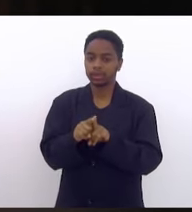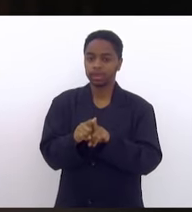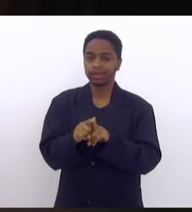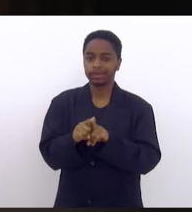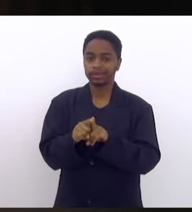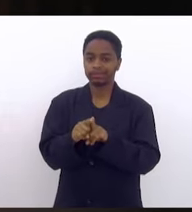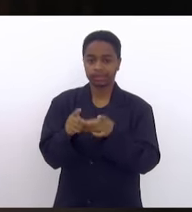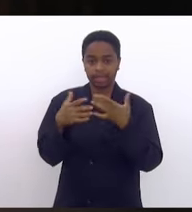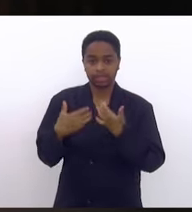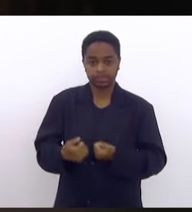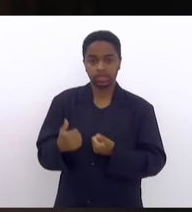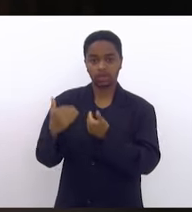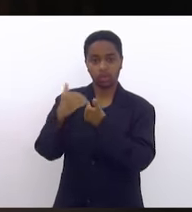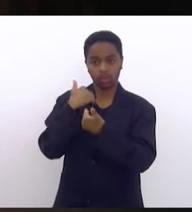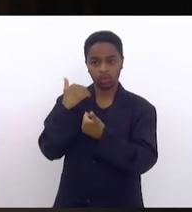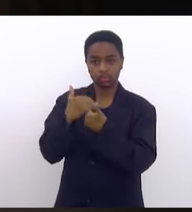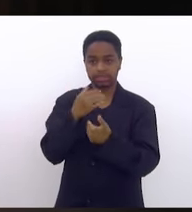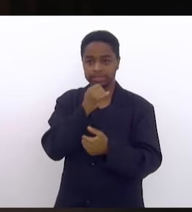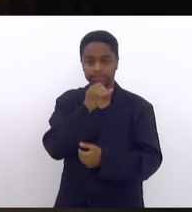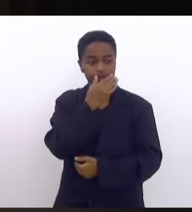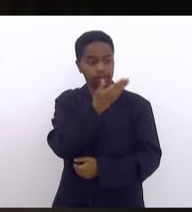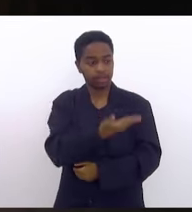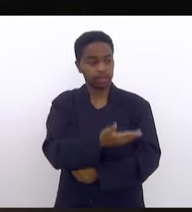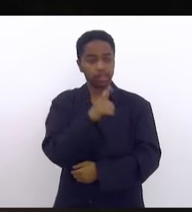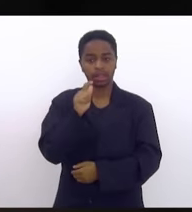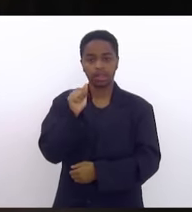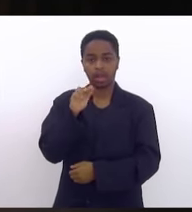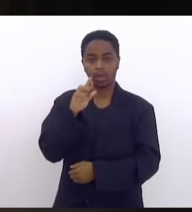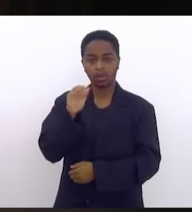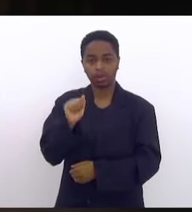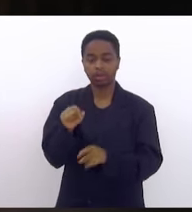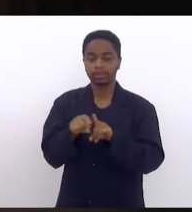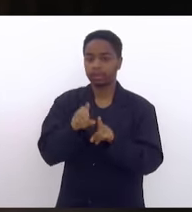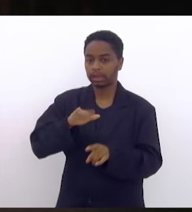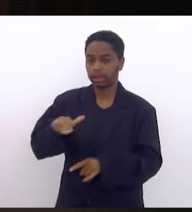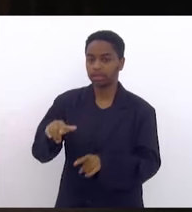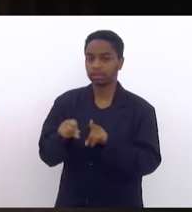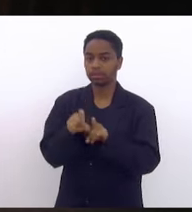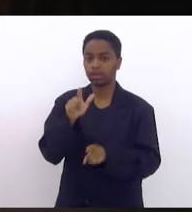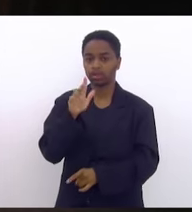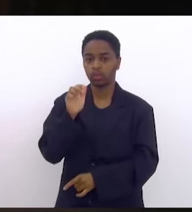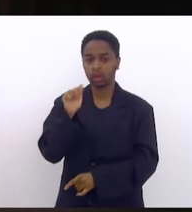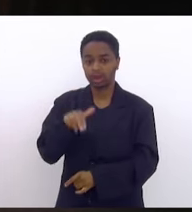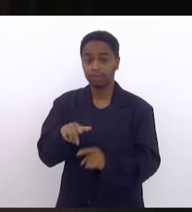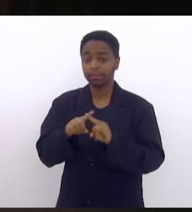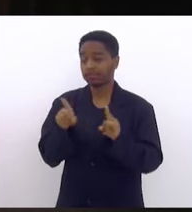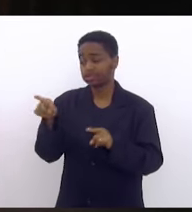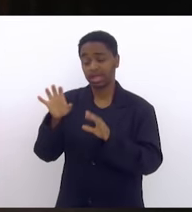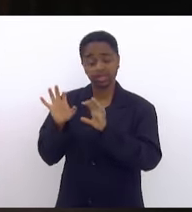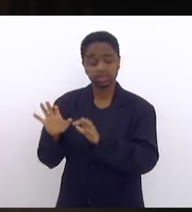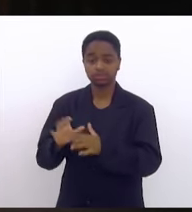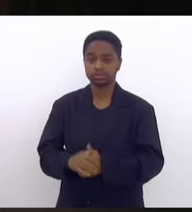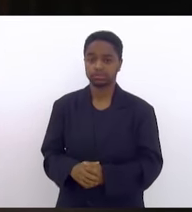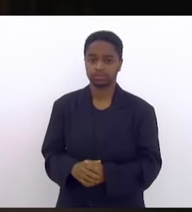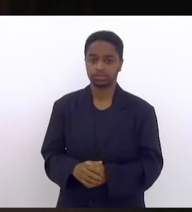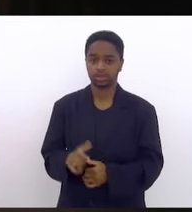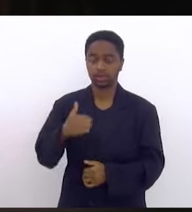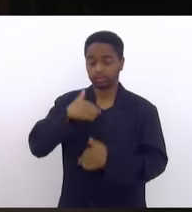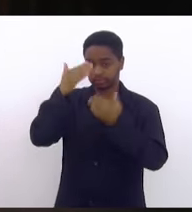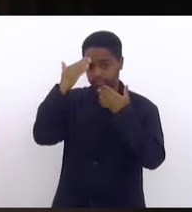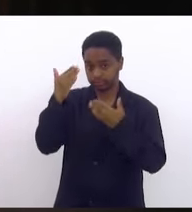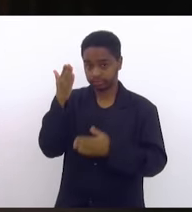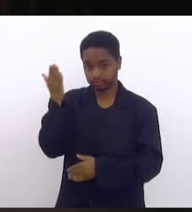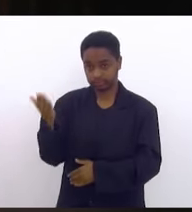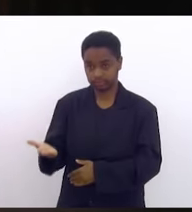conselho de uma Laura da vida, de uma criança, de um Luan, e você é assim, cara. Eu só tenho a te agradecer,